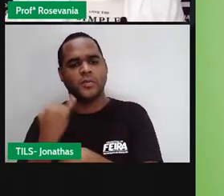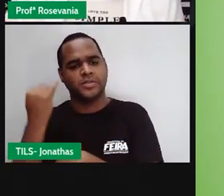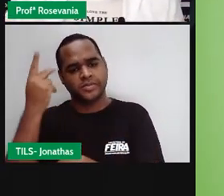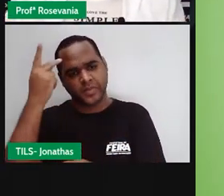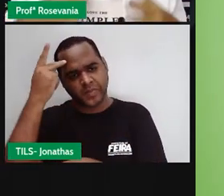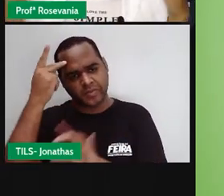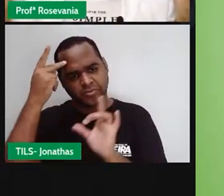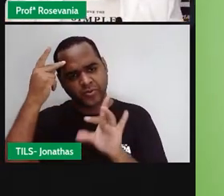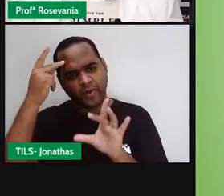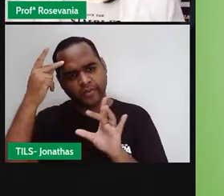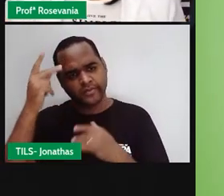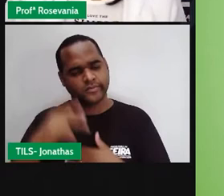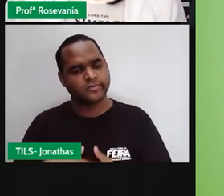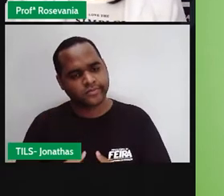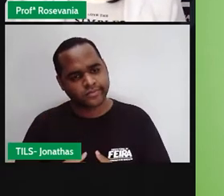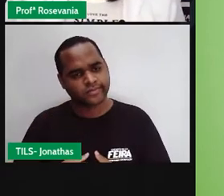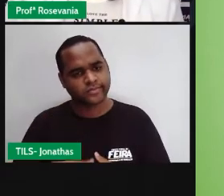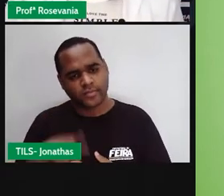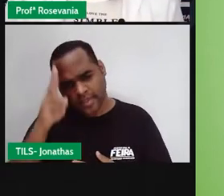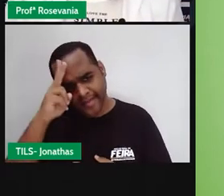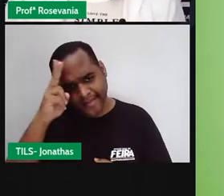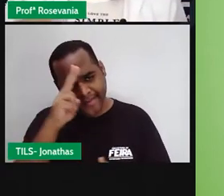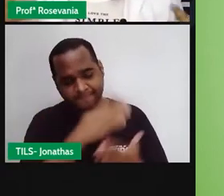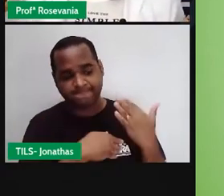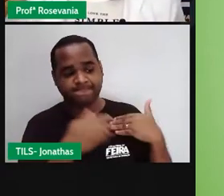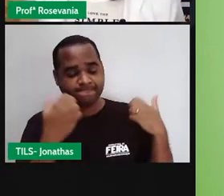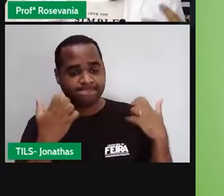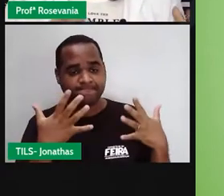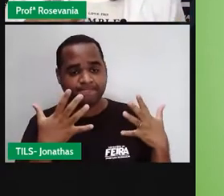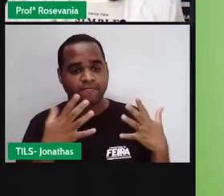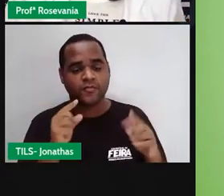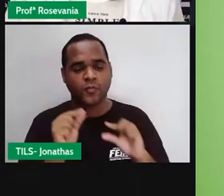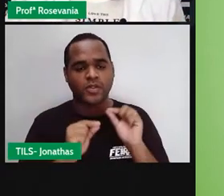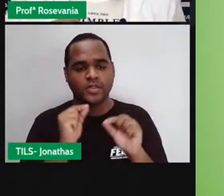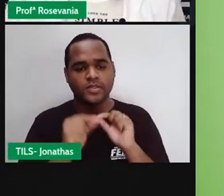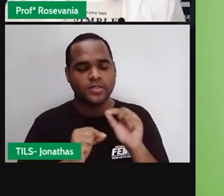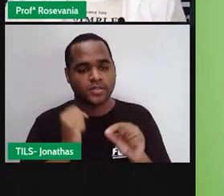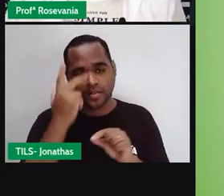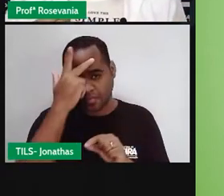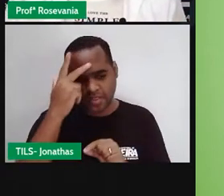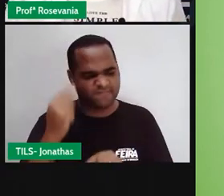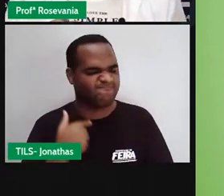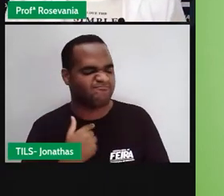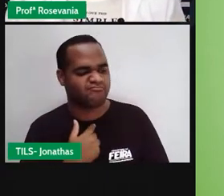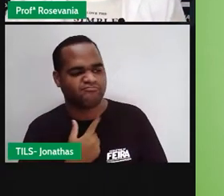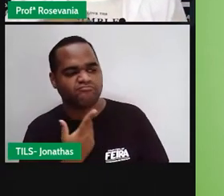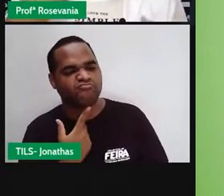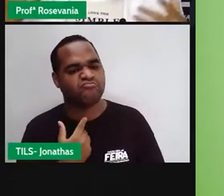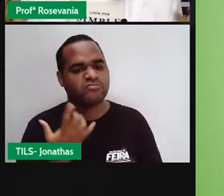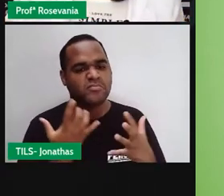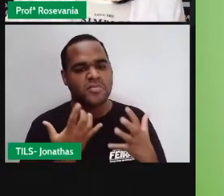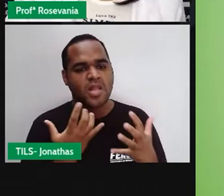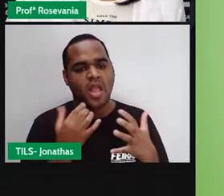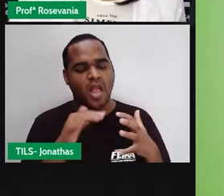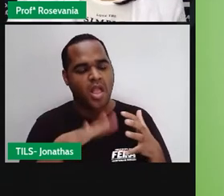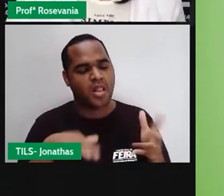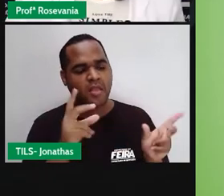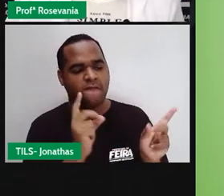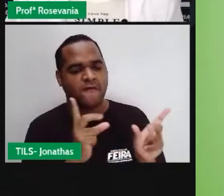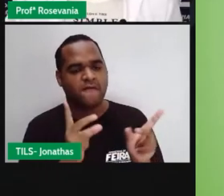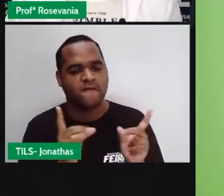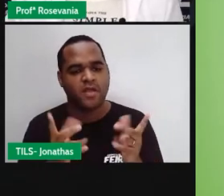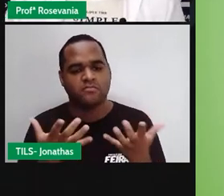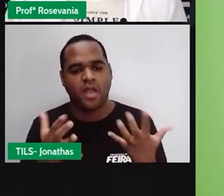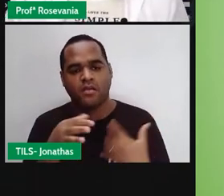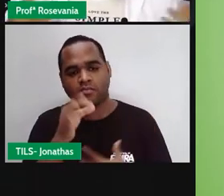Paulo? Porque lembra da história que eu falei para vocês? Quem foi que se incomodou com essa, né, com essa questão de que não tinha mais para quem vender o